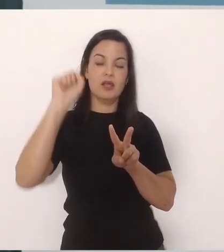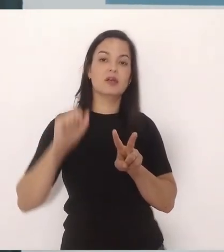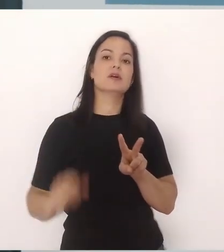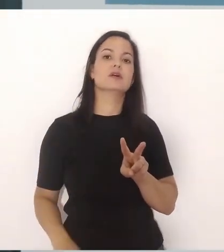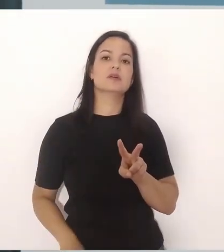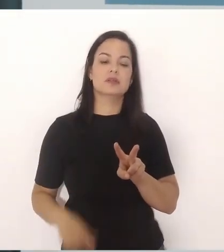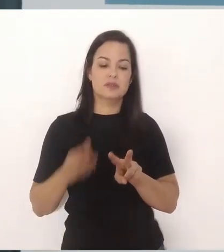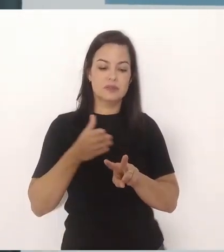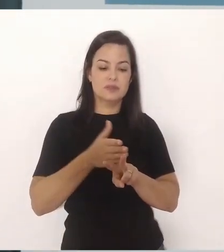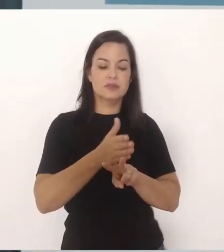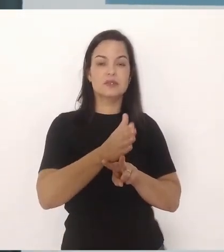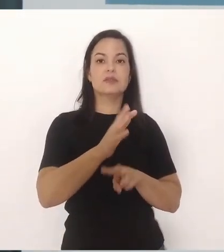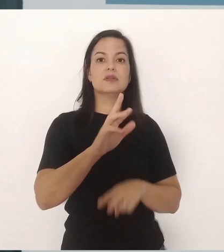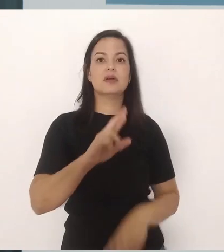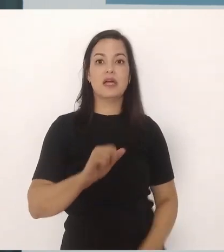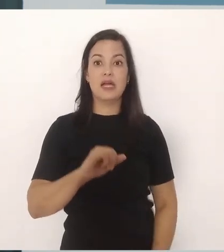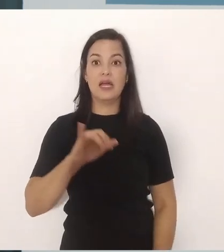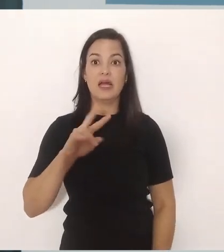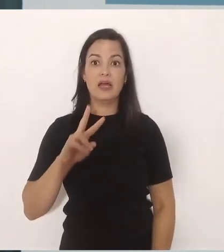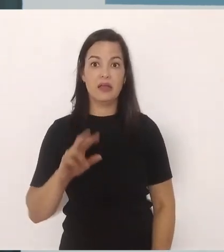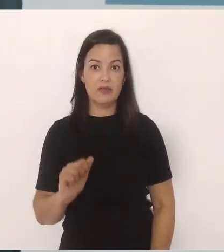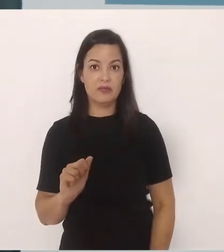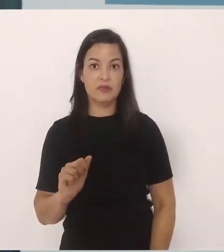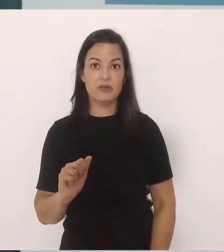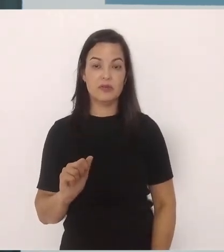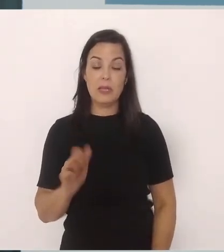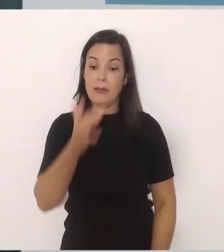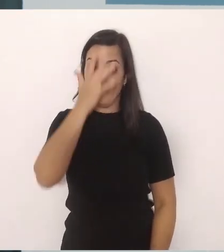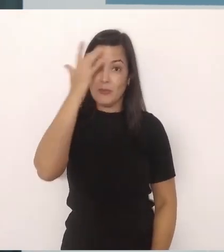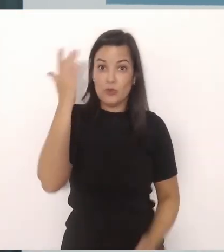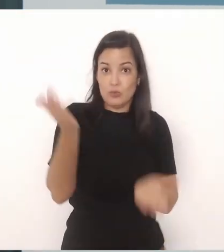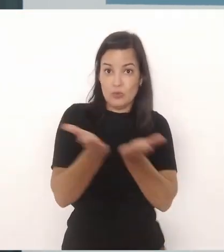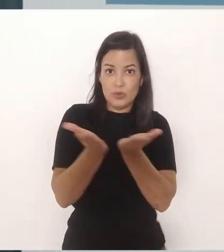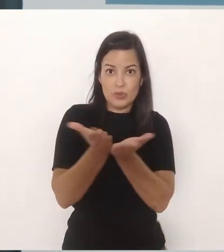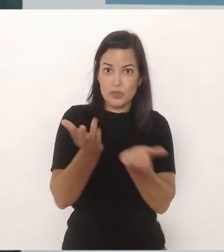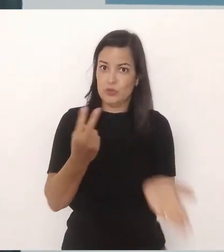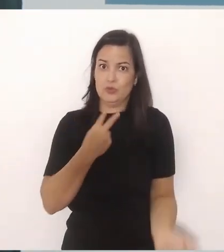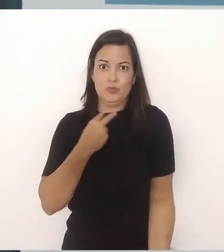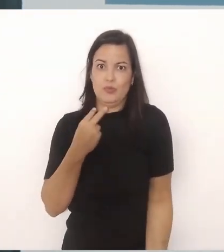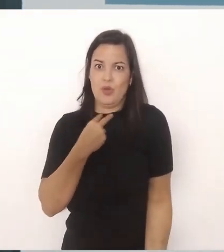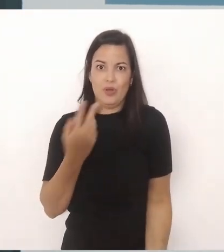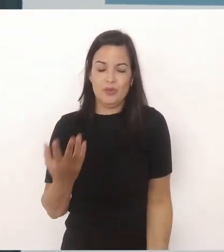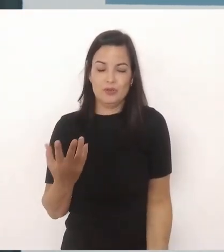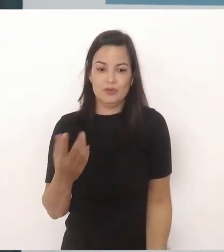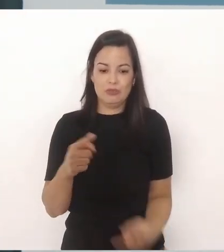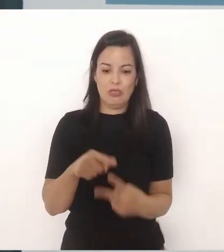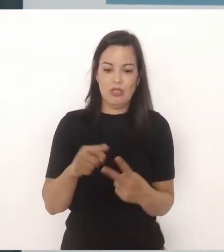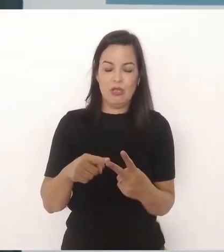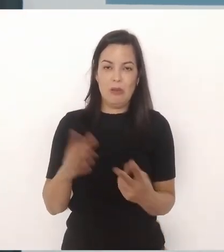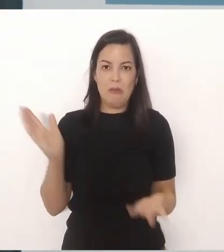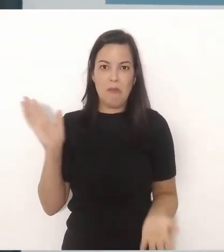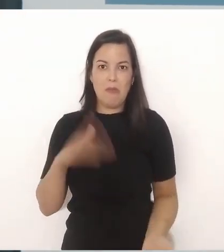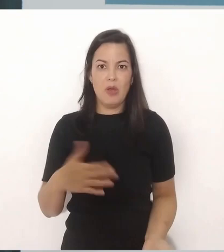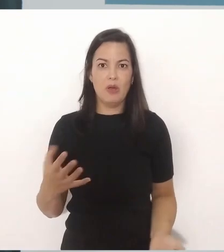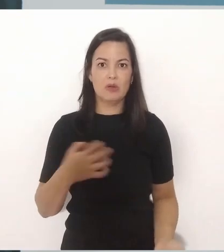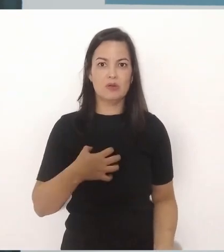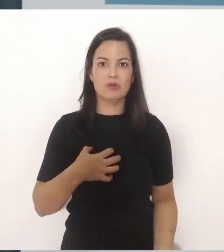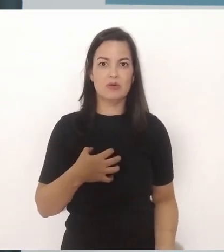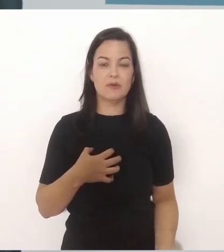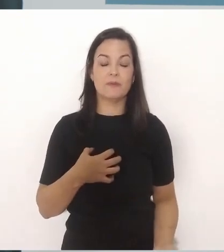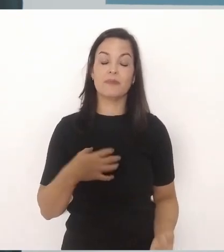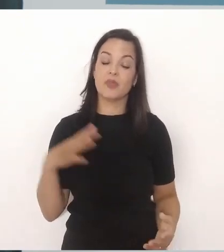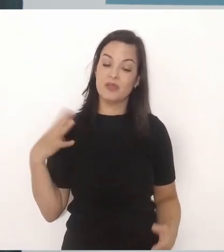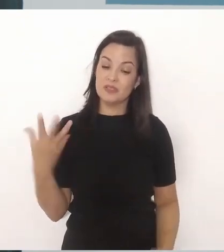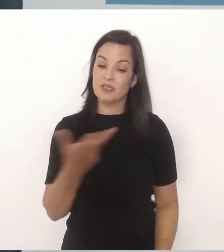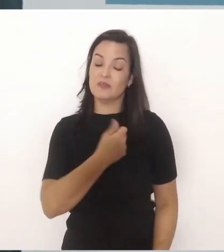no coração. O crente não pode ter essas coisas. A nossa grande salvação nos chama